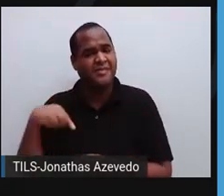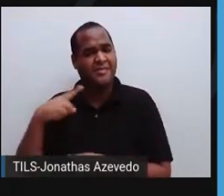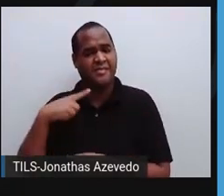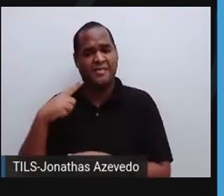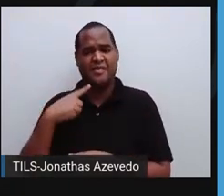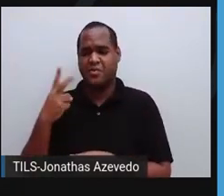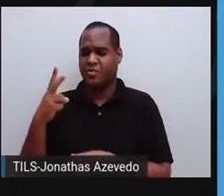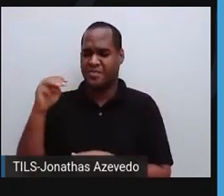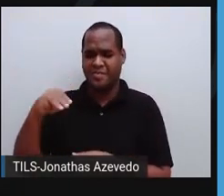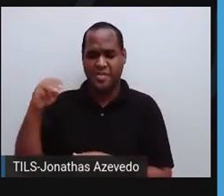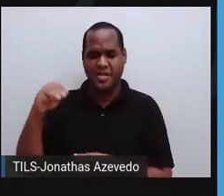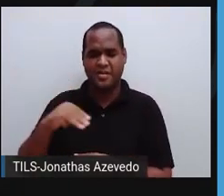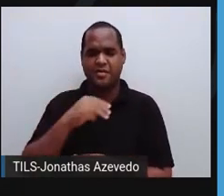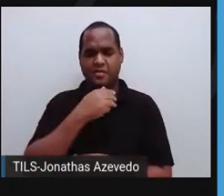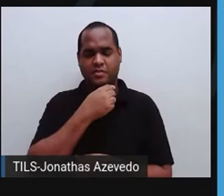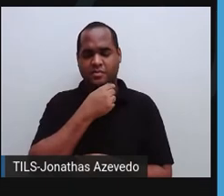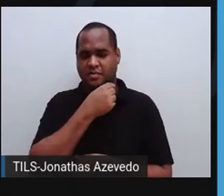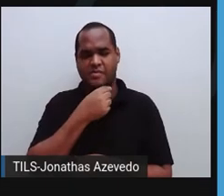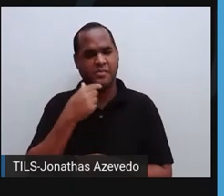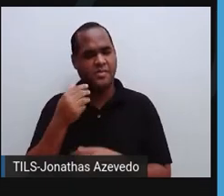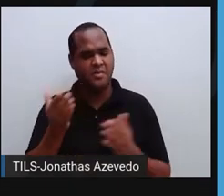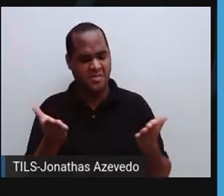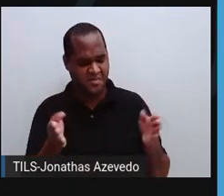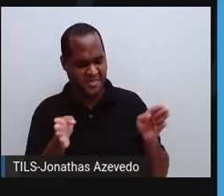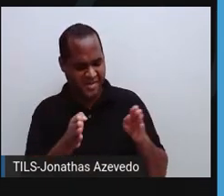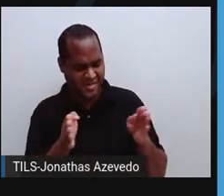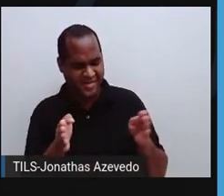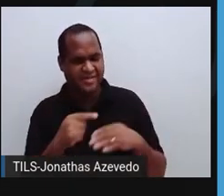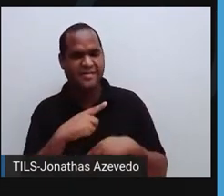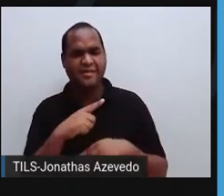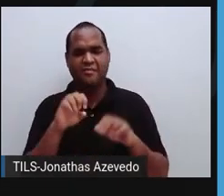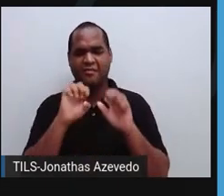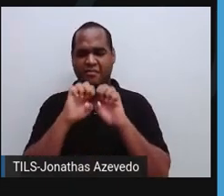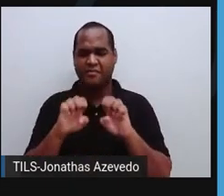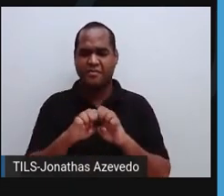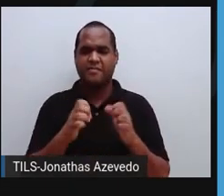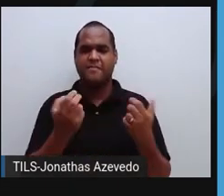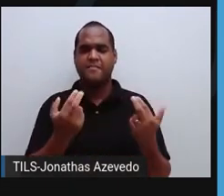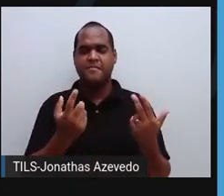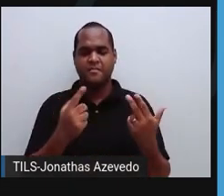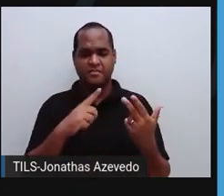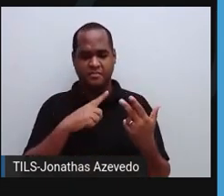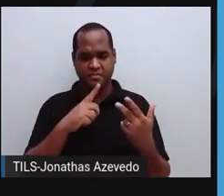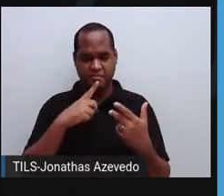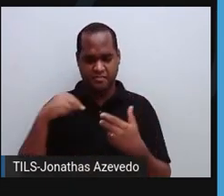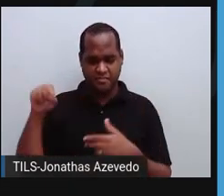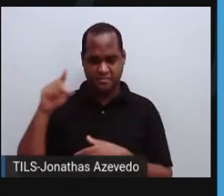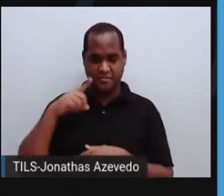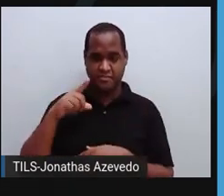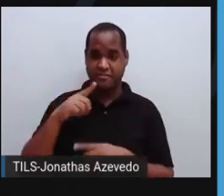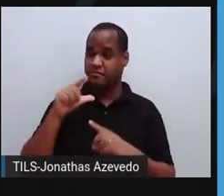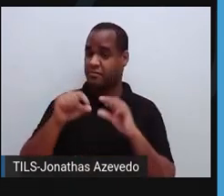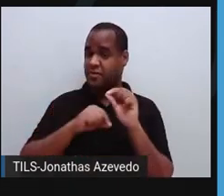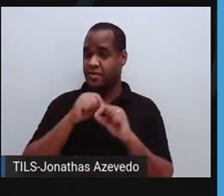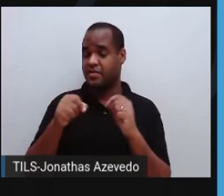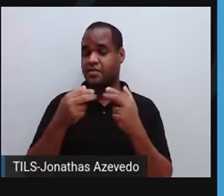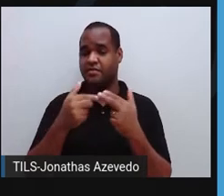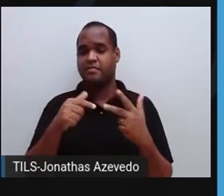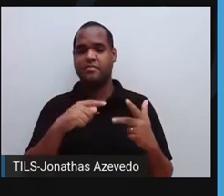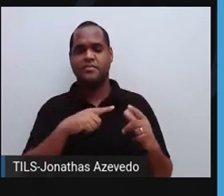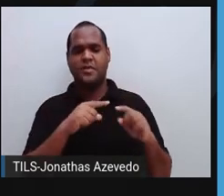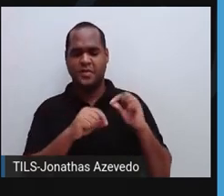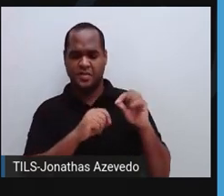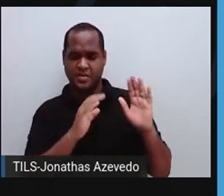metros, a que a gente tem hoje é pequena. Não é a mesma estrutura? Será que não já teve essa coexistência ou esse ser não já